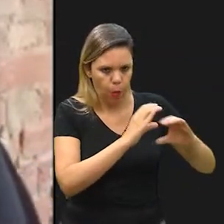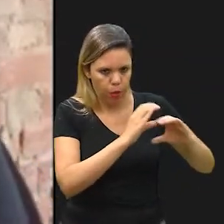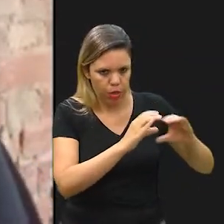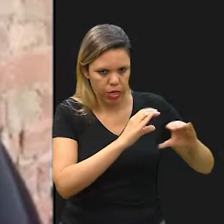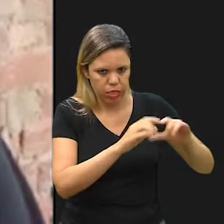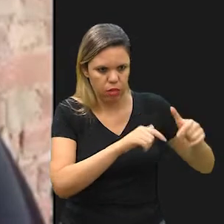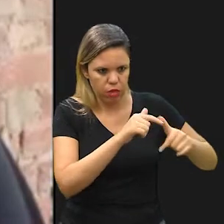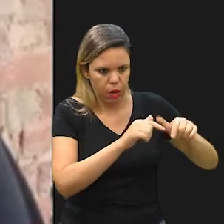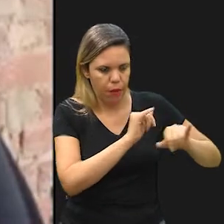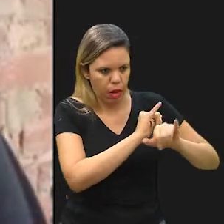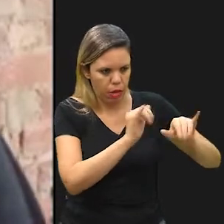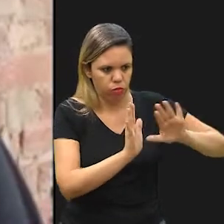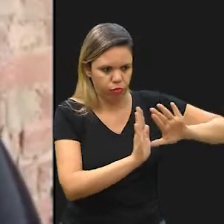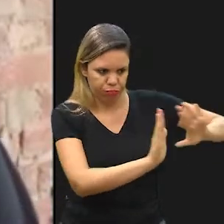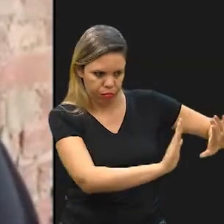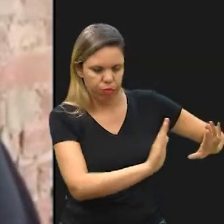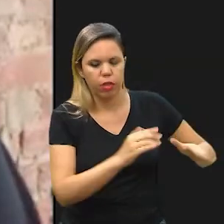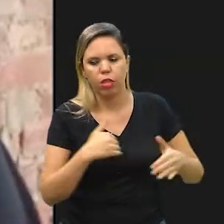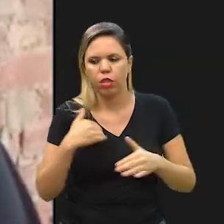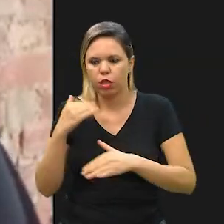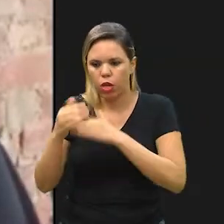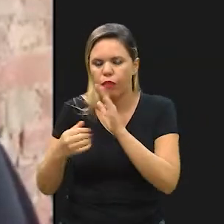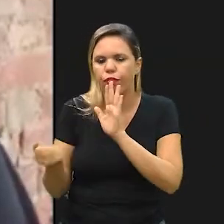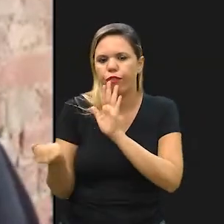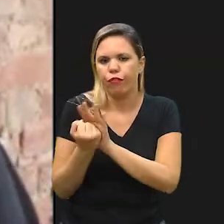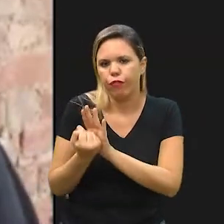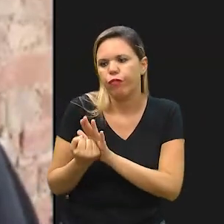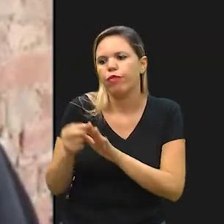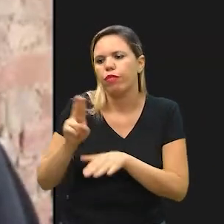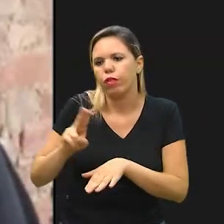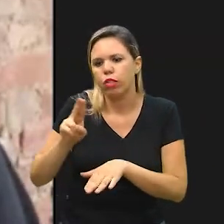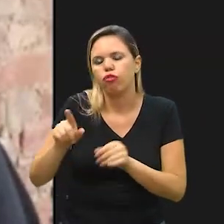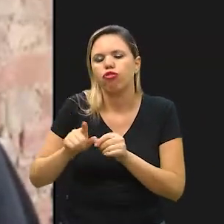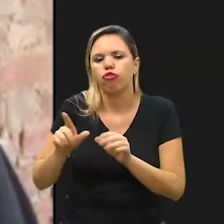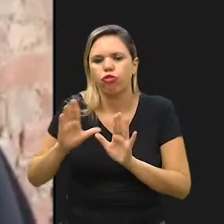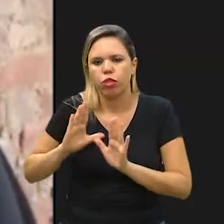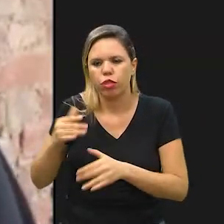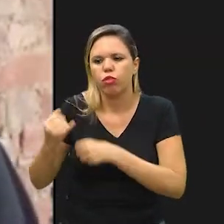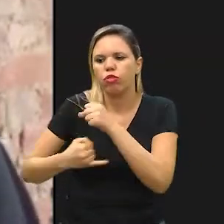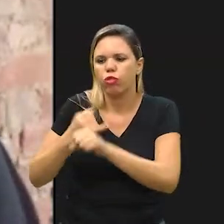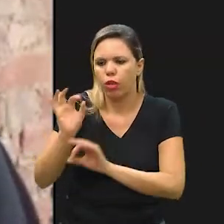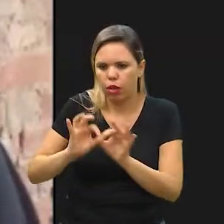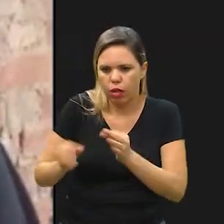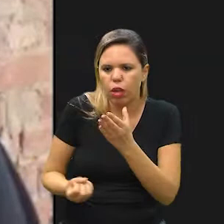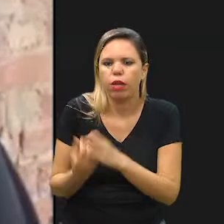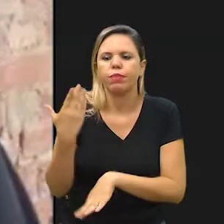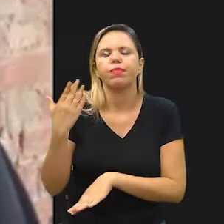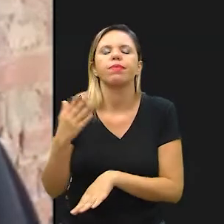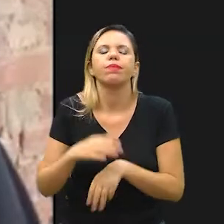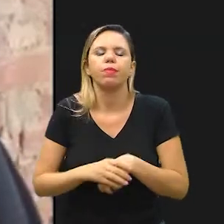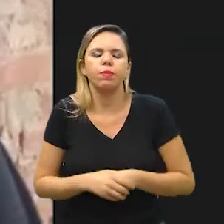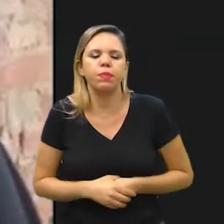né, eu já desenvolvi logotipo, já fiz site,